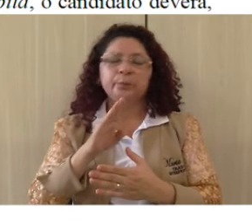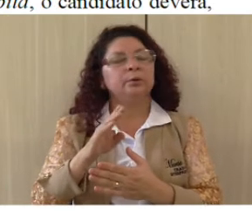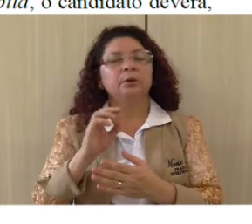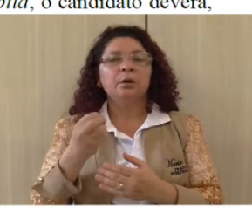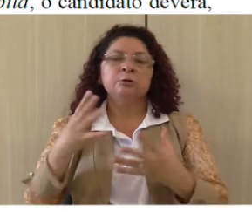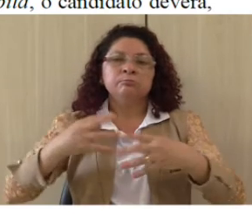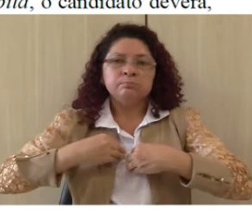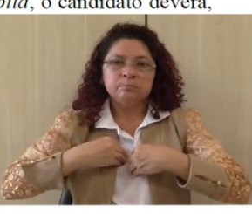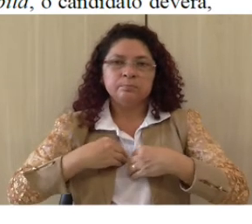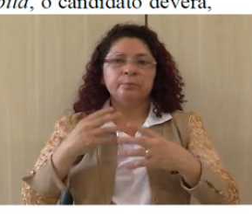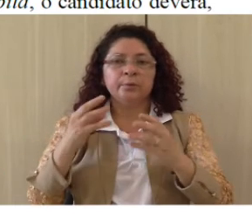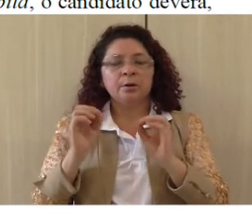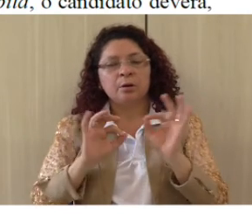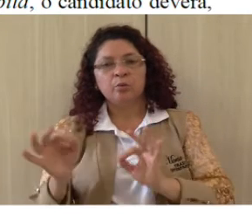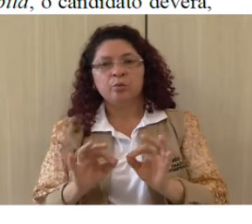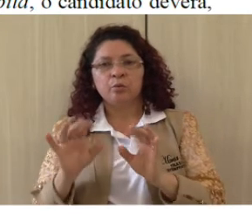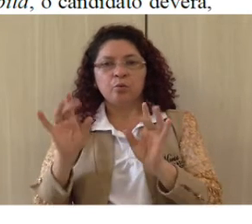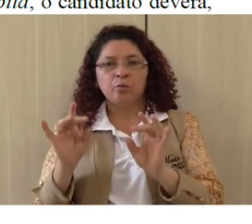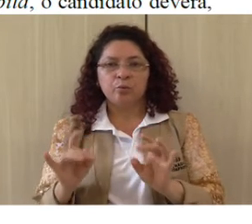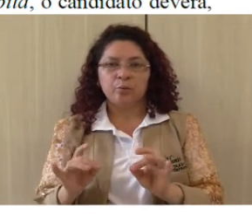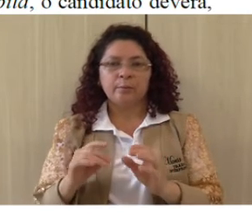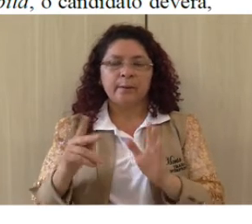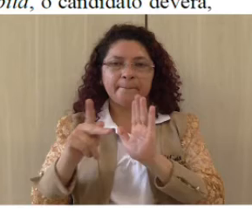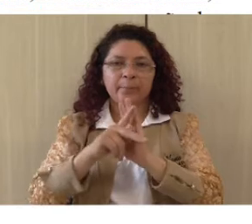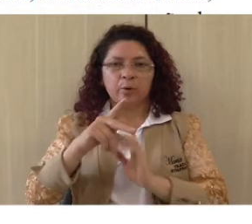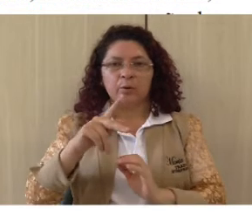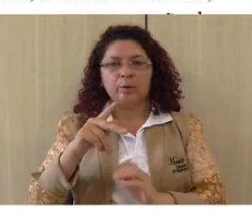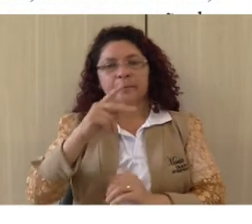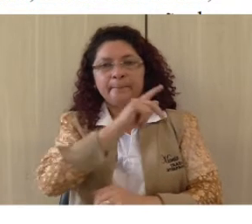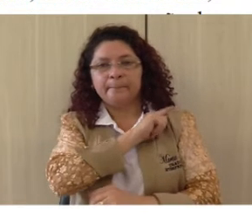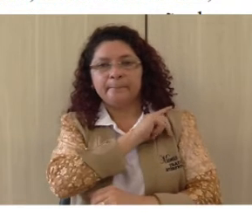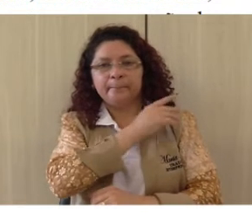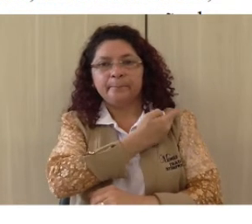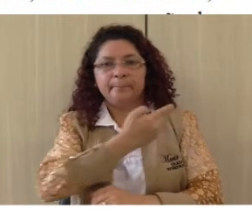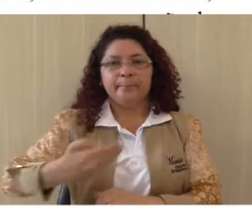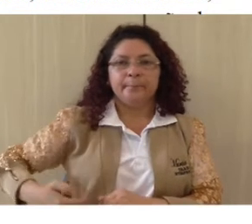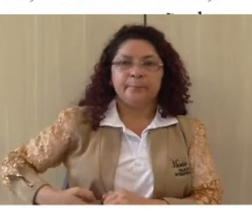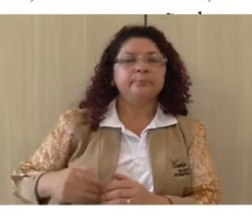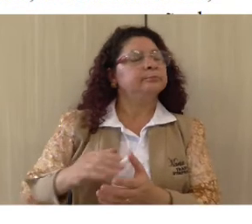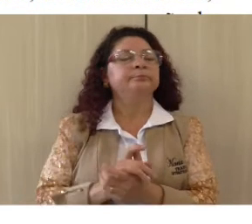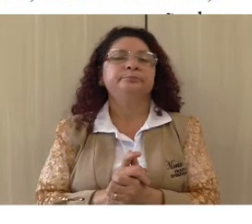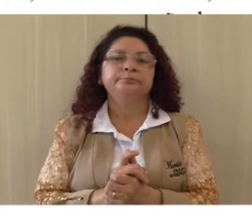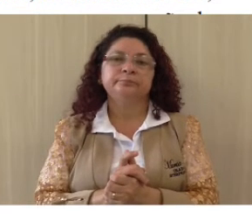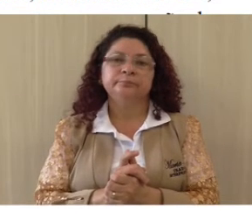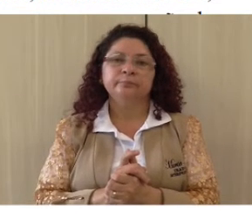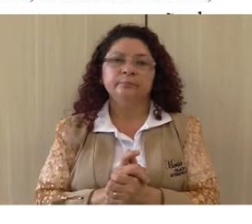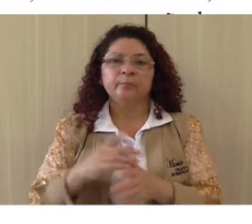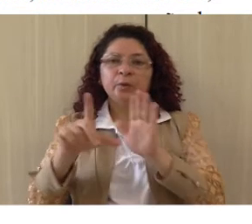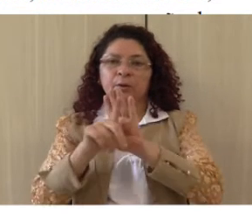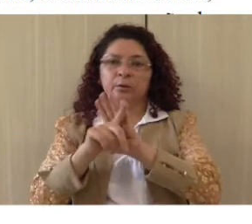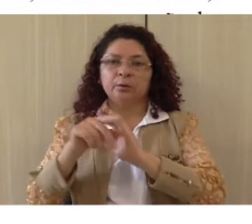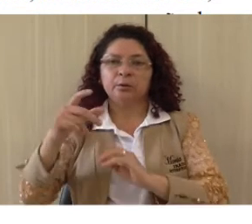ou incorporada, mantida e administrada pelo poder público, nos termos do inciso 1 do artigo 19 da Lei